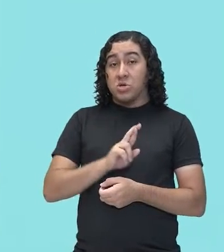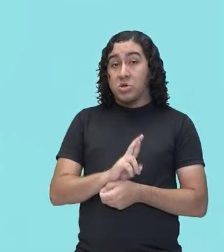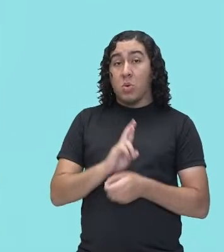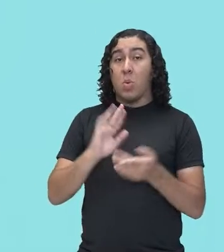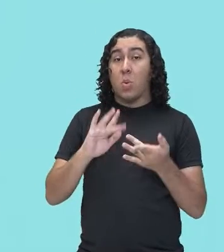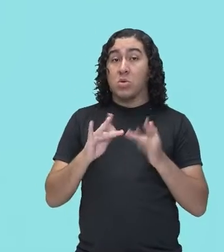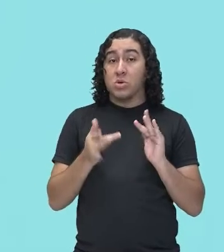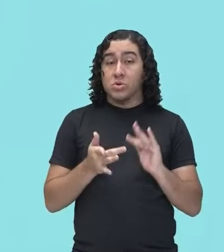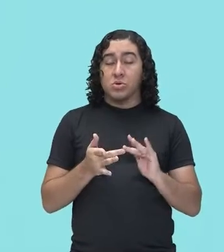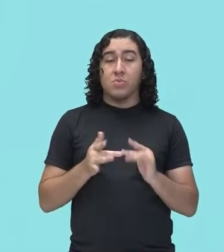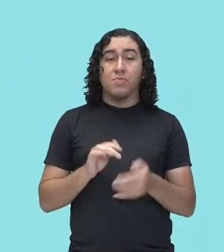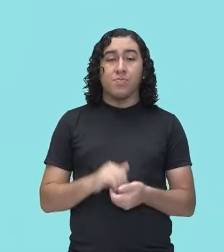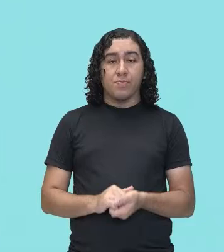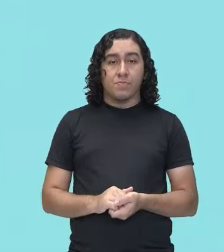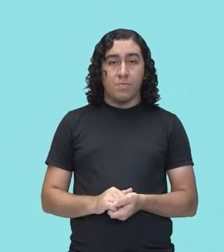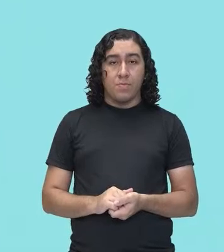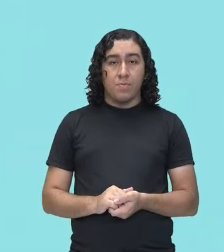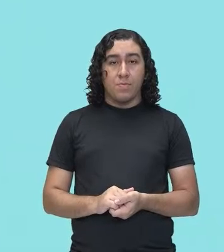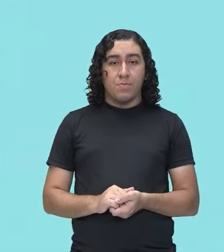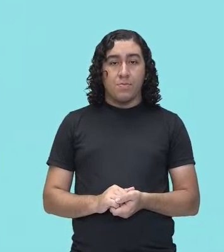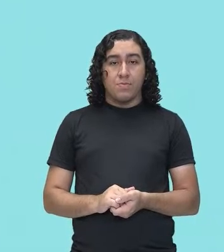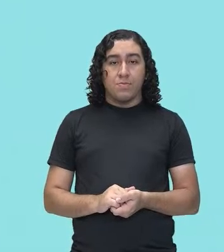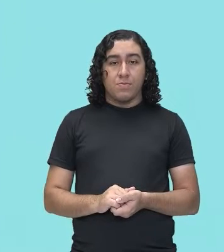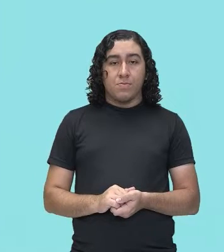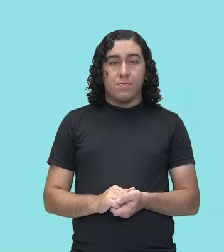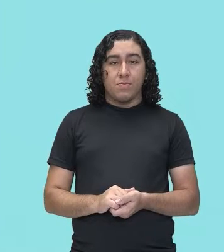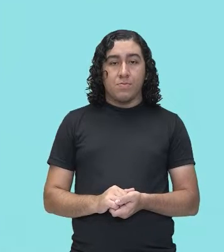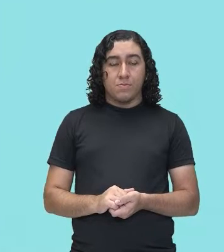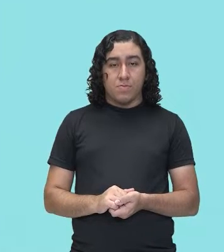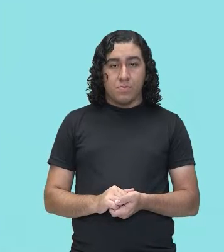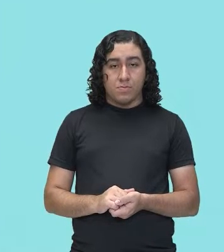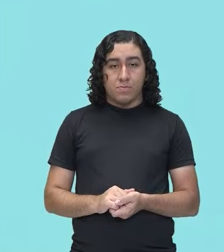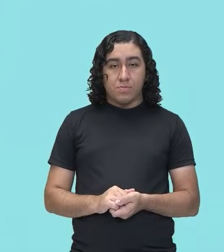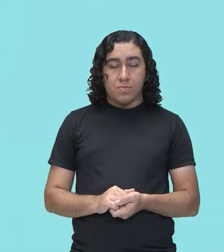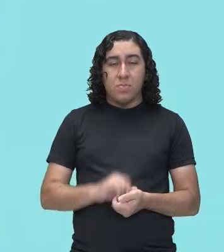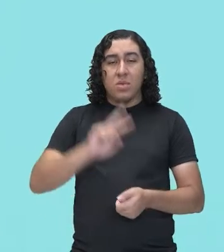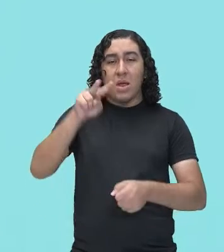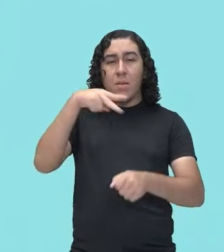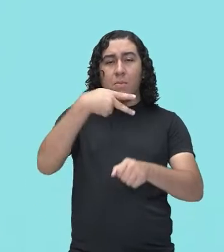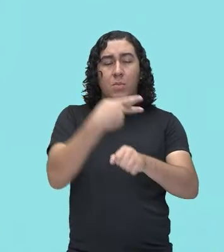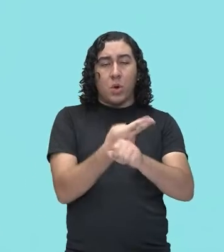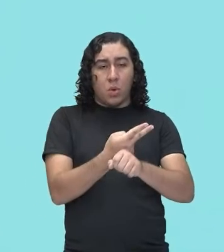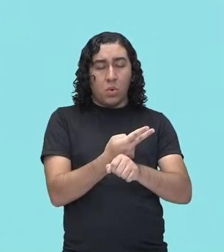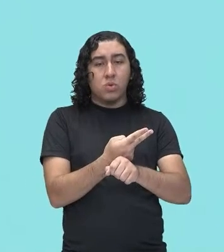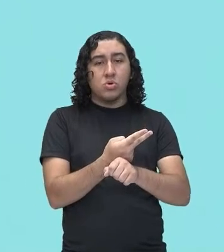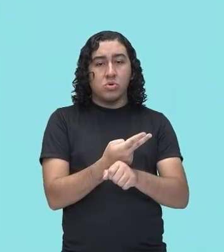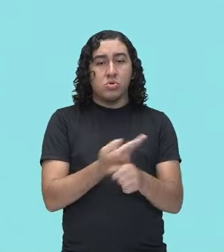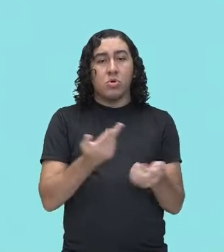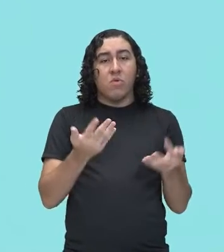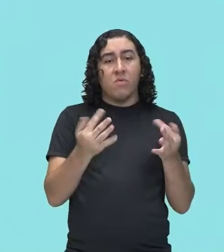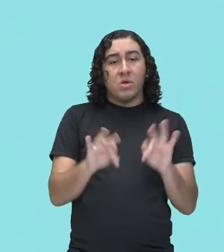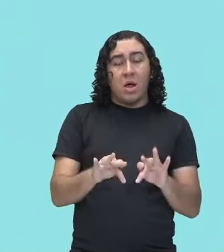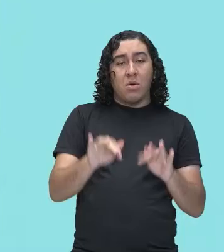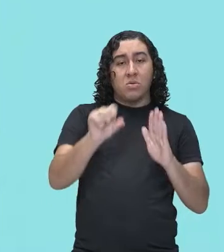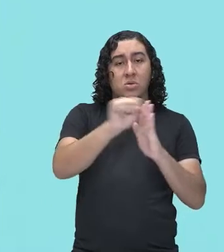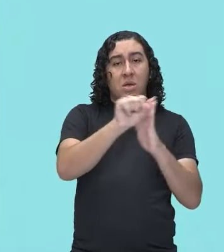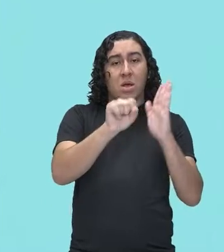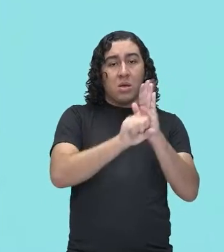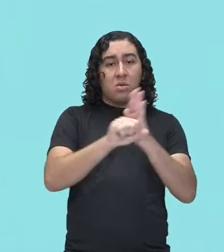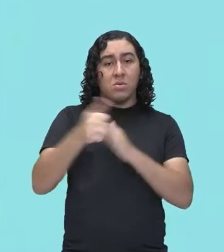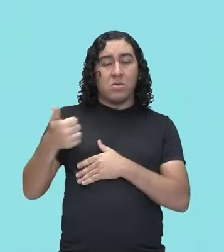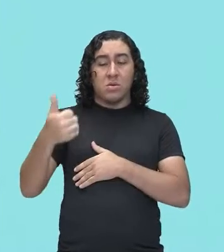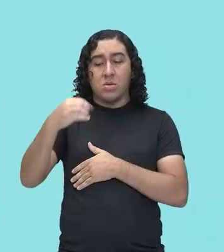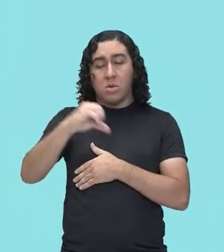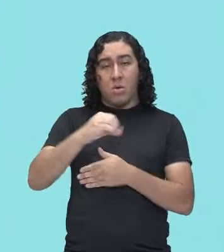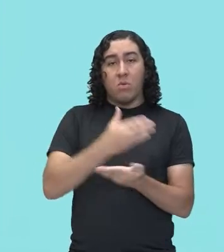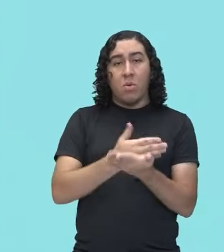povo. E depois, lá no final do século XX, no final do século XIX,